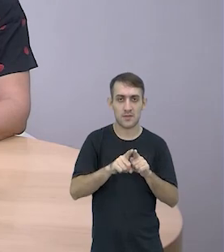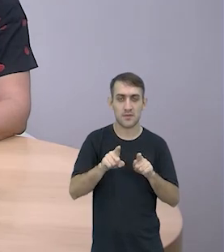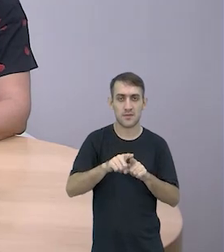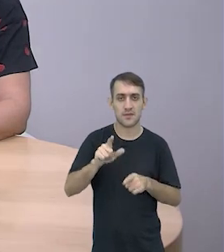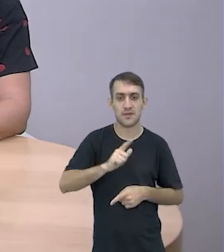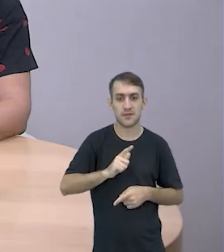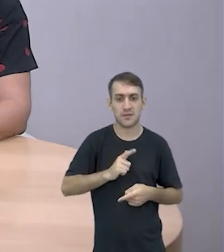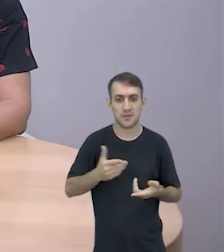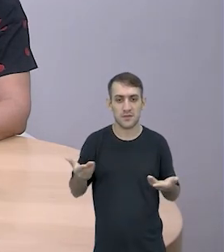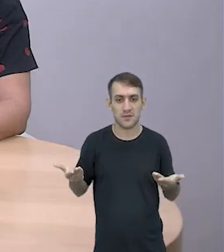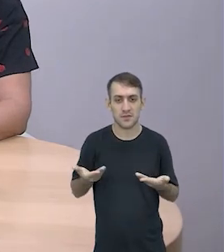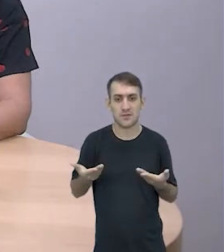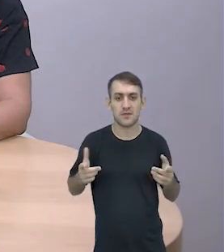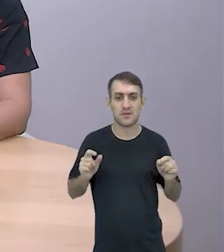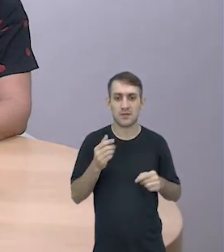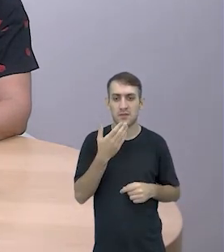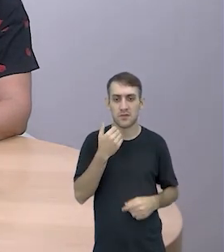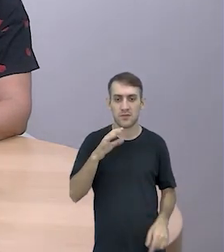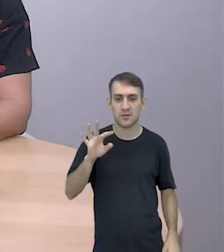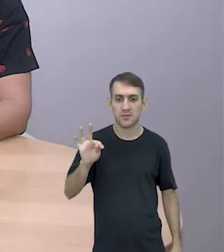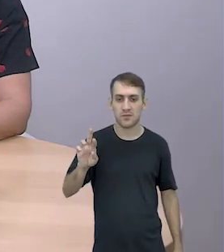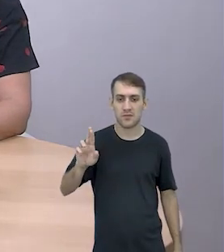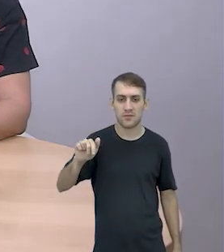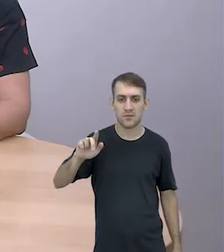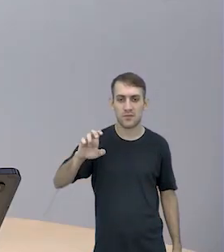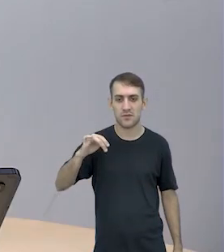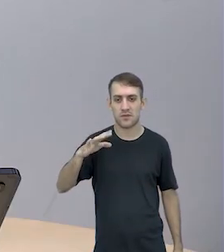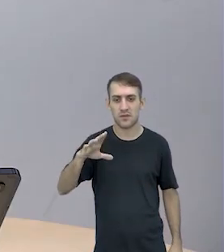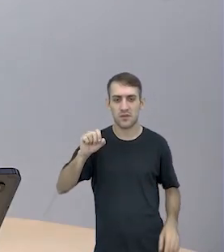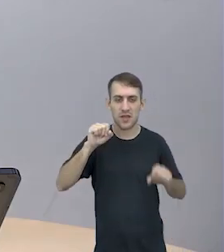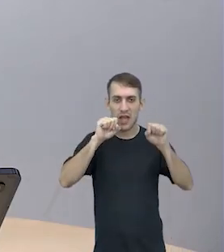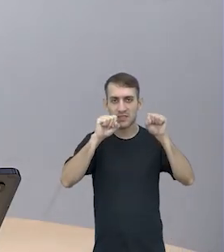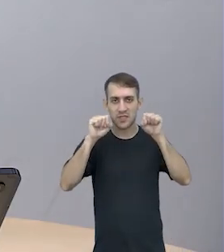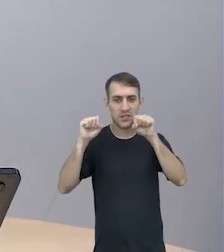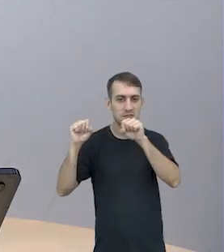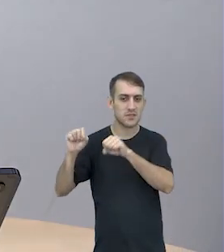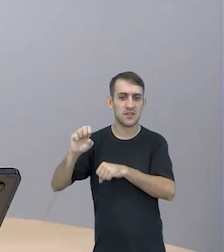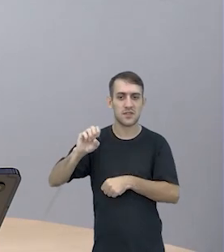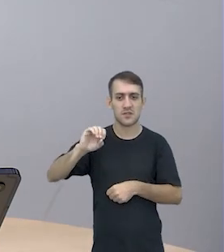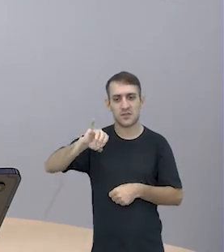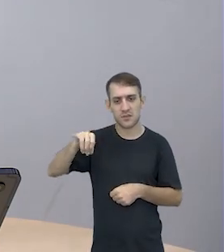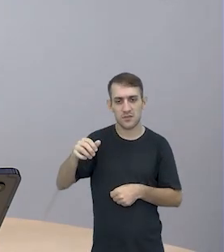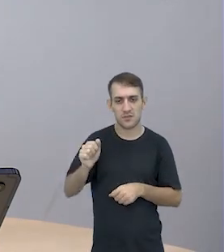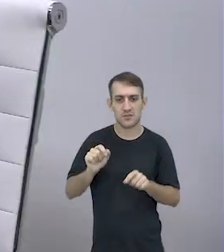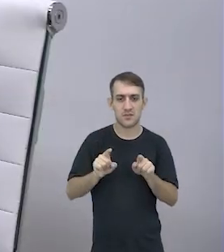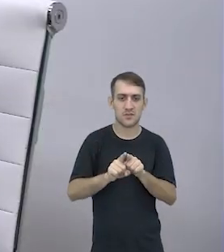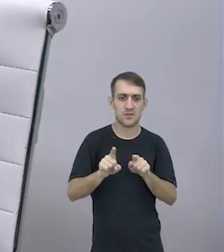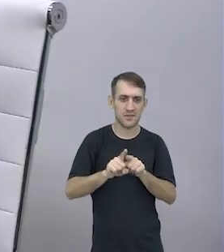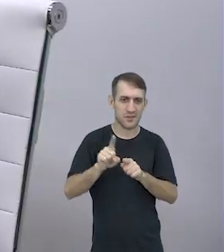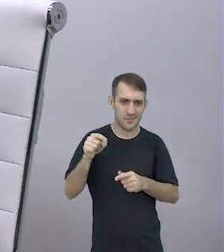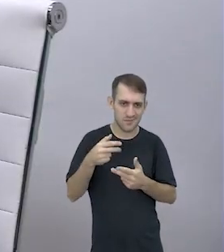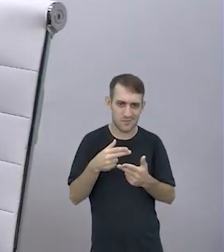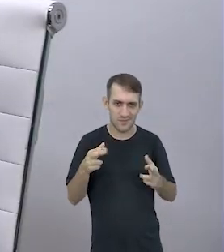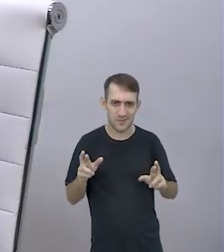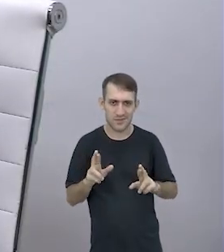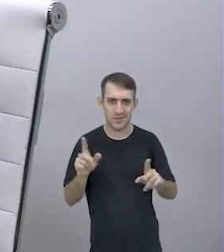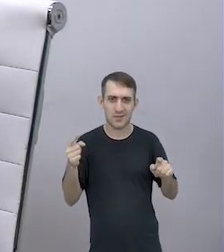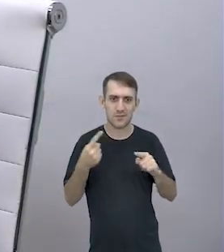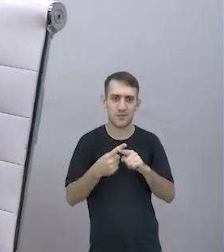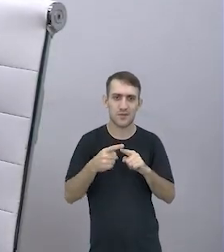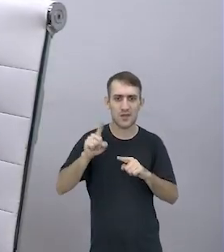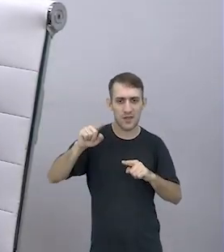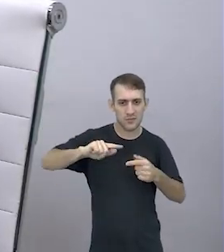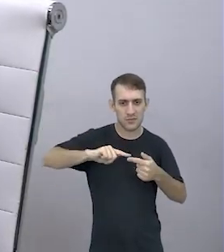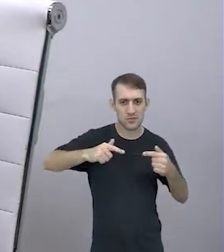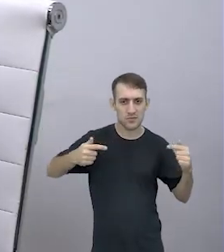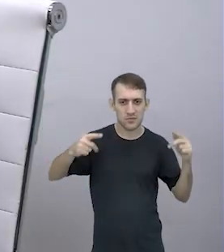hoje em dia um alimento transgênico, né? Como o milho, a soja. Mas é uma coisa bizarra, né? Porque foi um gene humano.